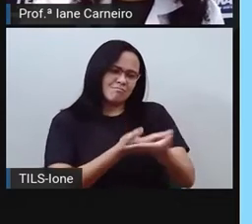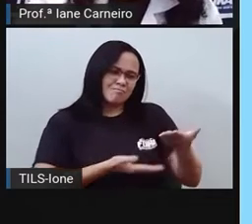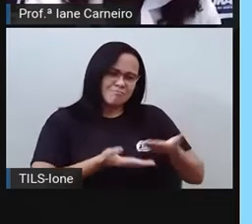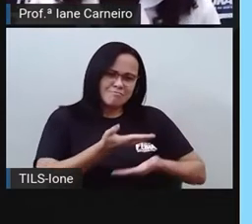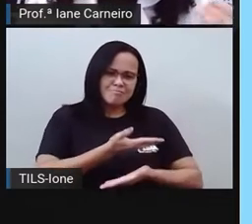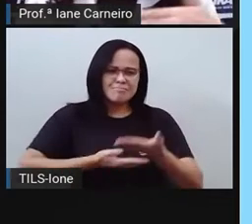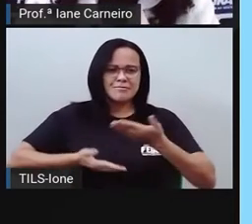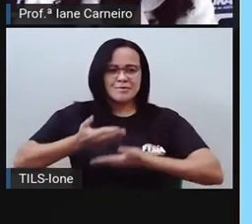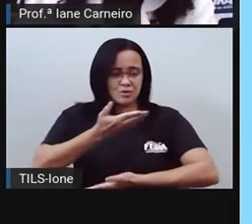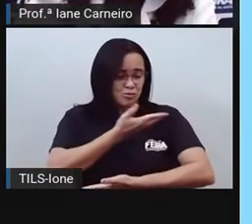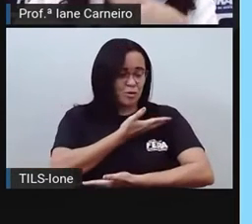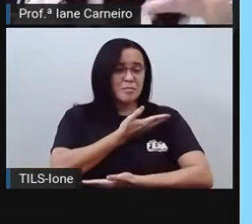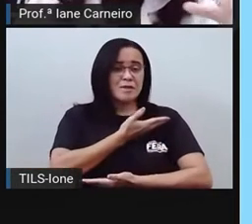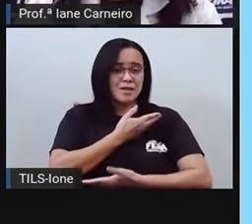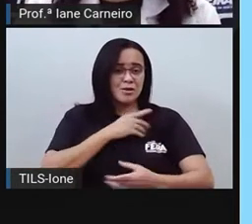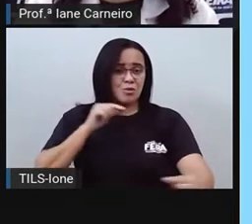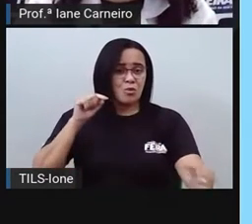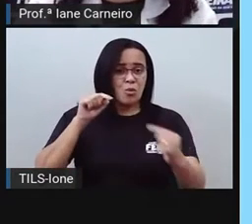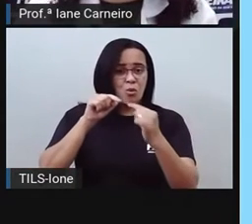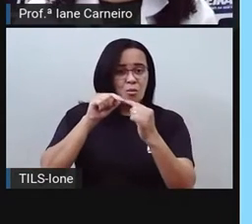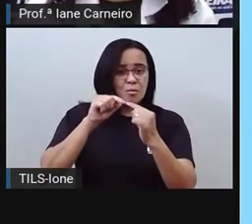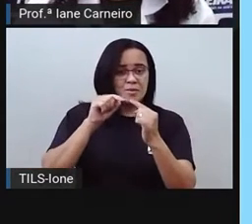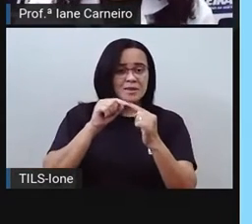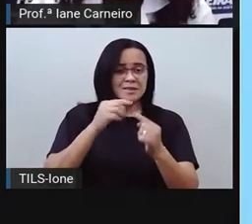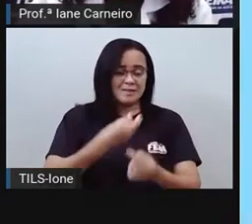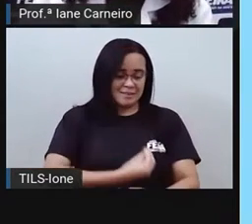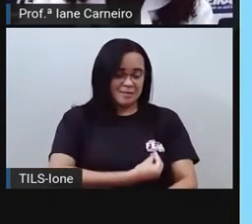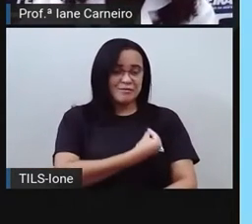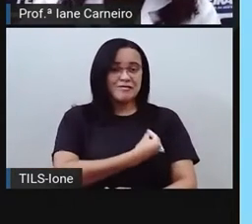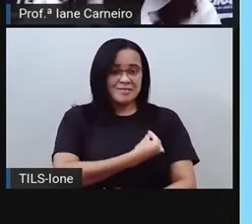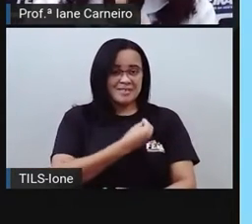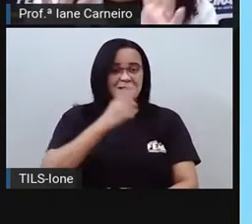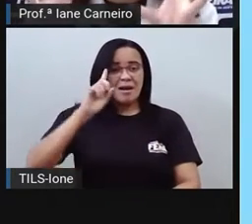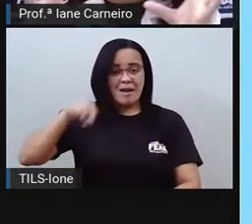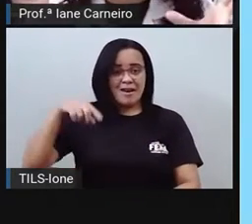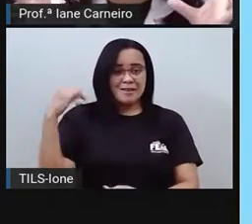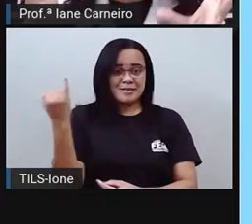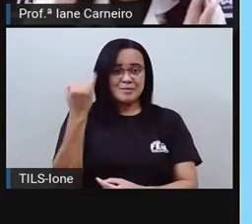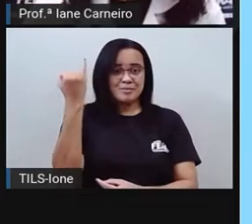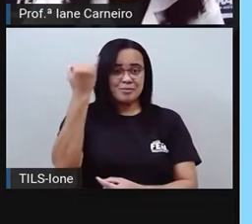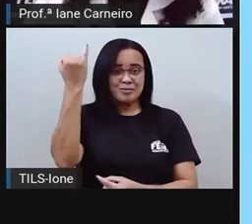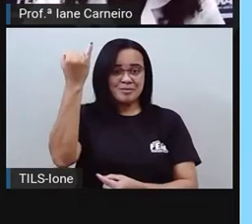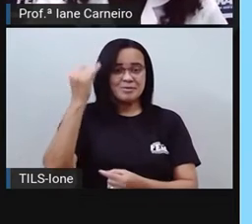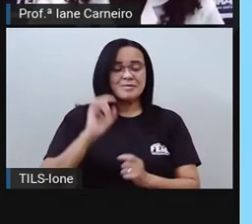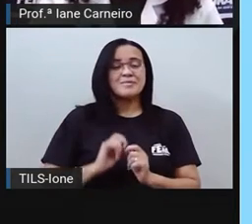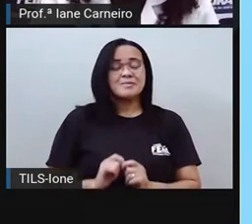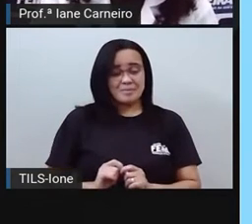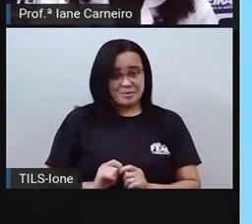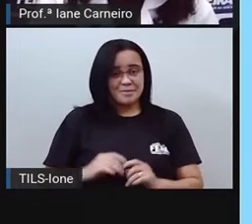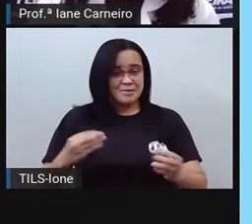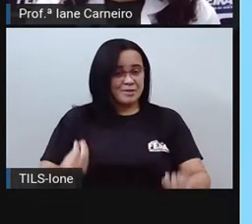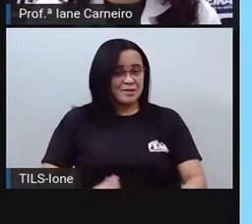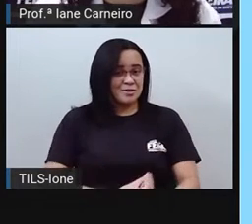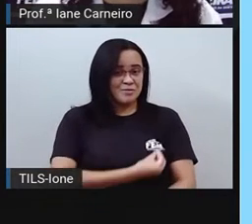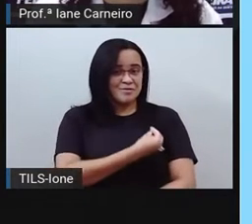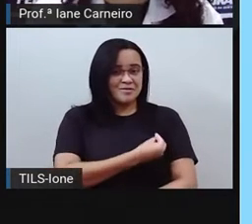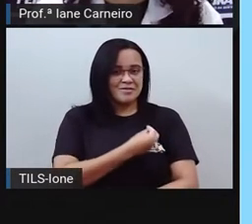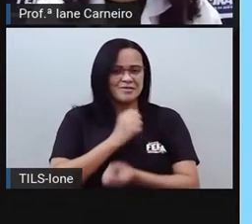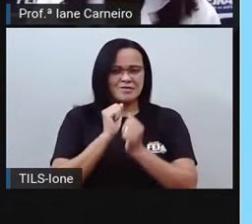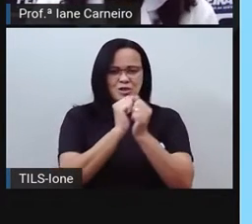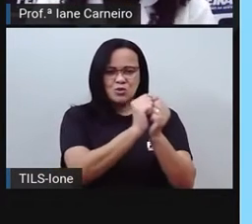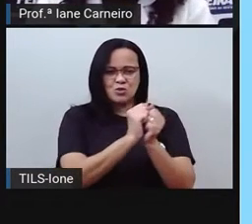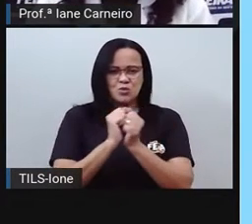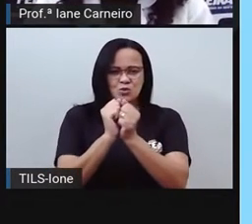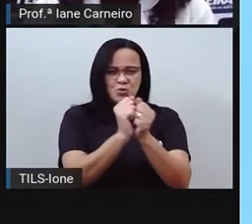outro, né, faz parte aí dessa convivência toda. Então, é importante tudo isso aí conviver em harmonia, tá